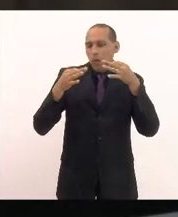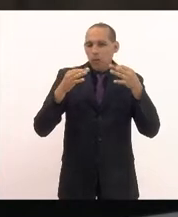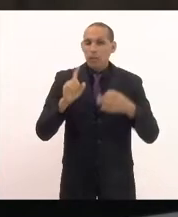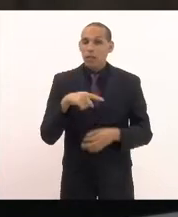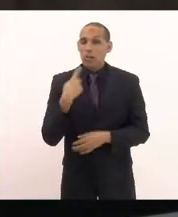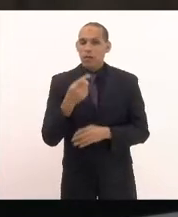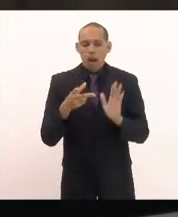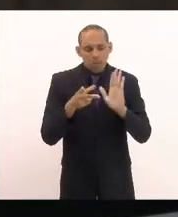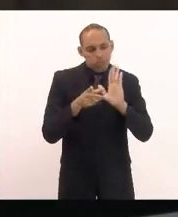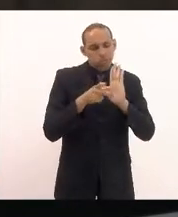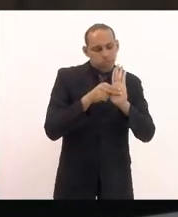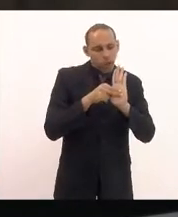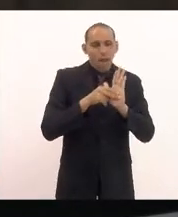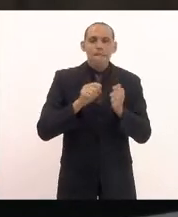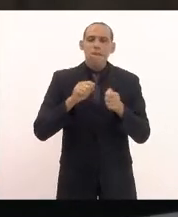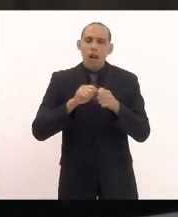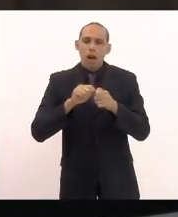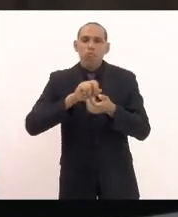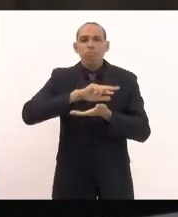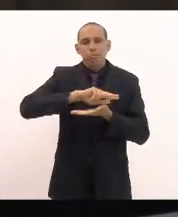fizemos emendas para